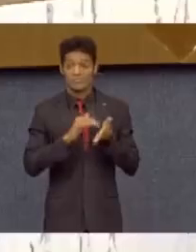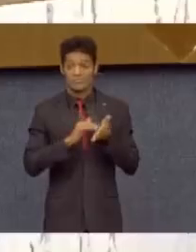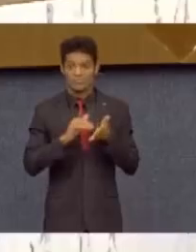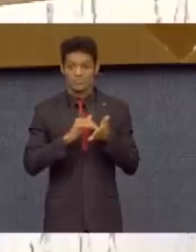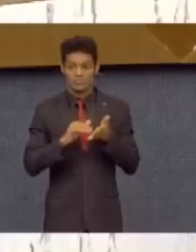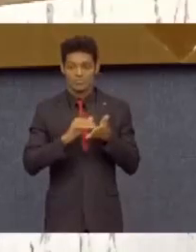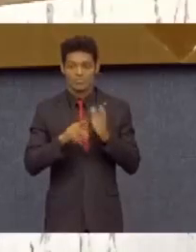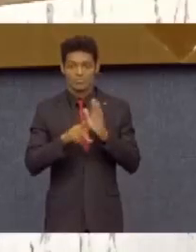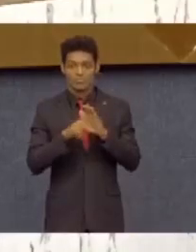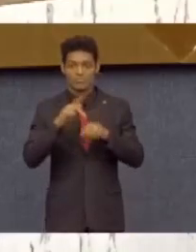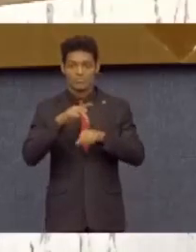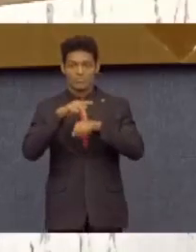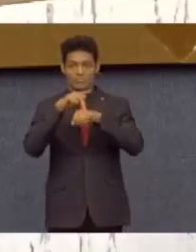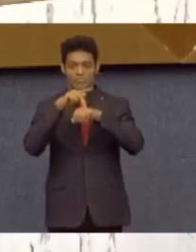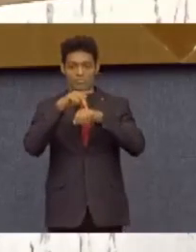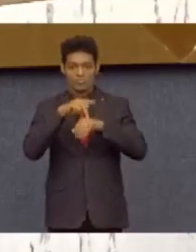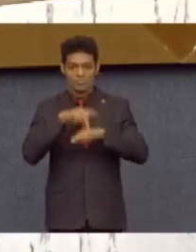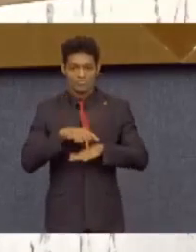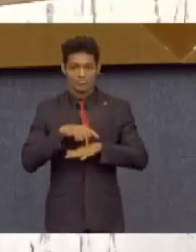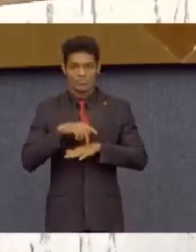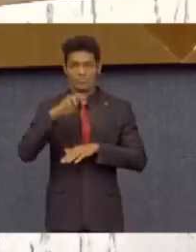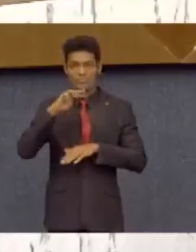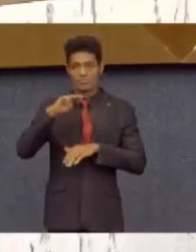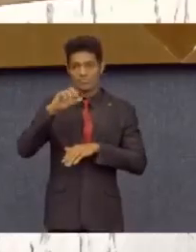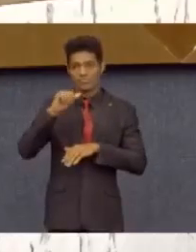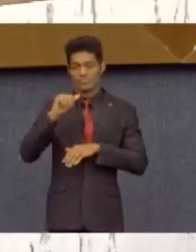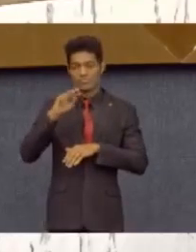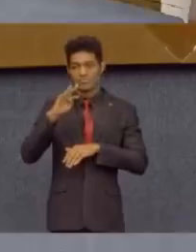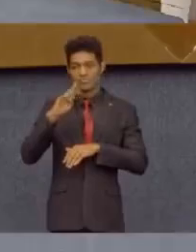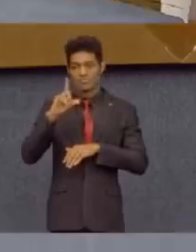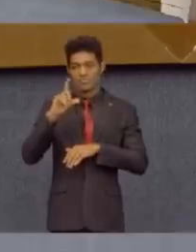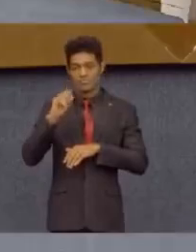Secretária Paroquial Maltilde dos Santos Reis.